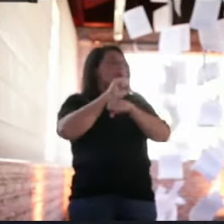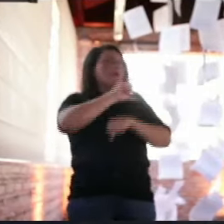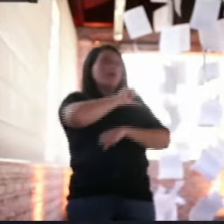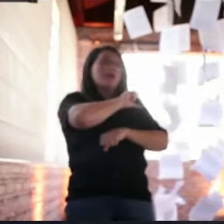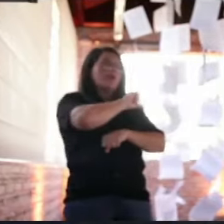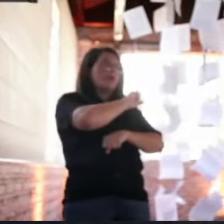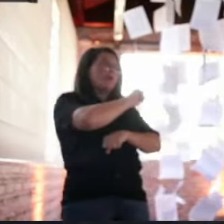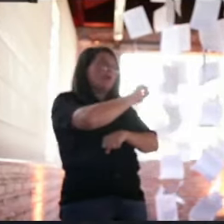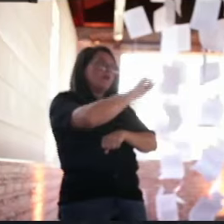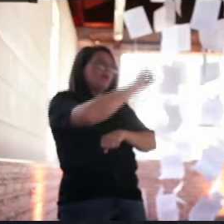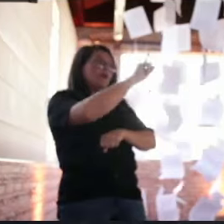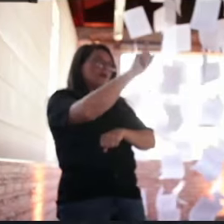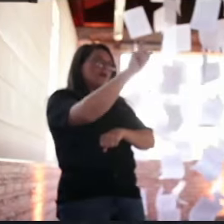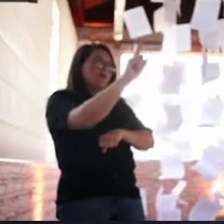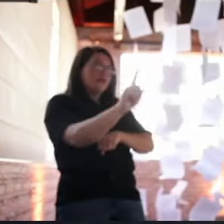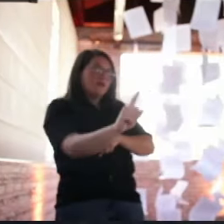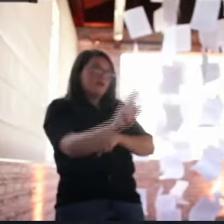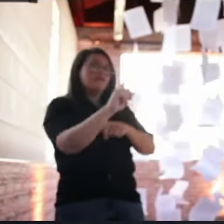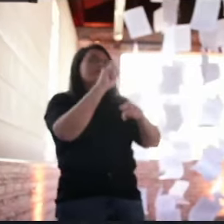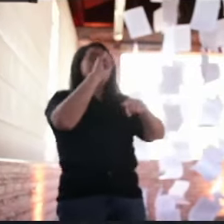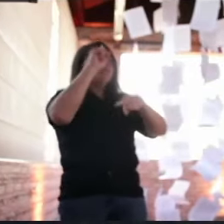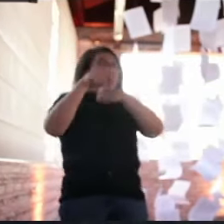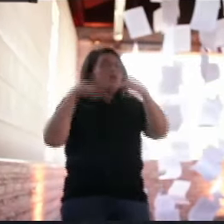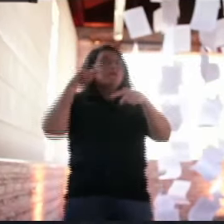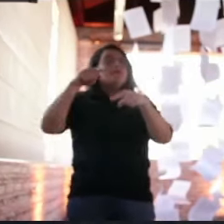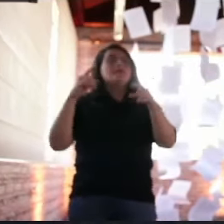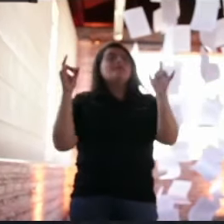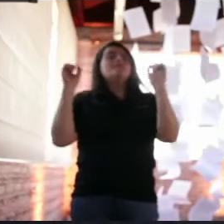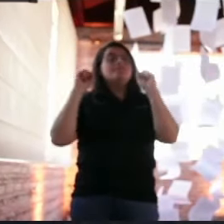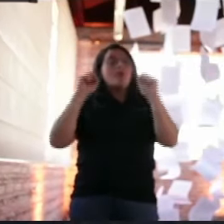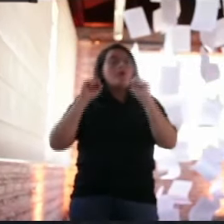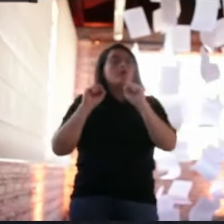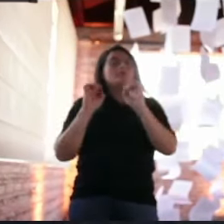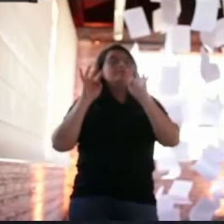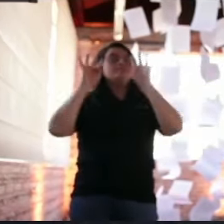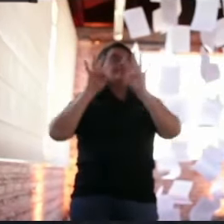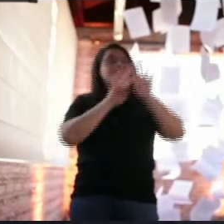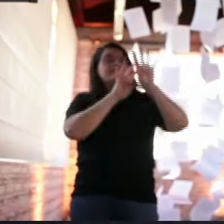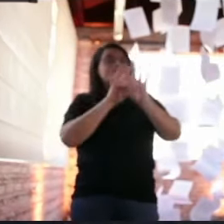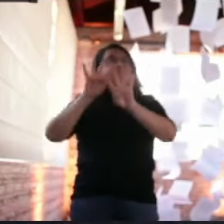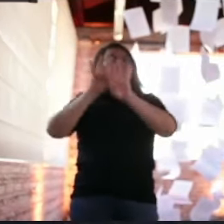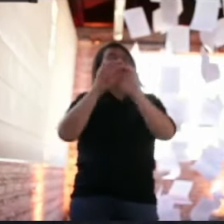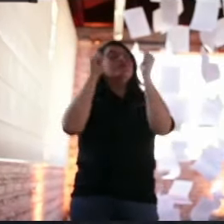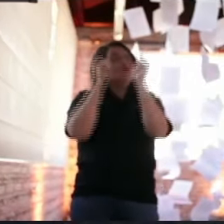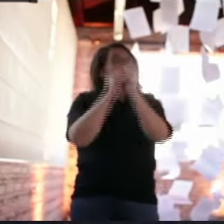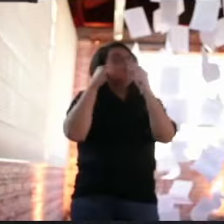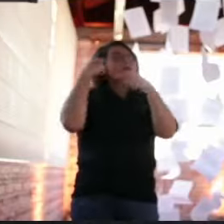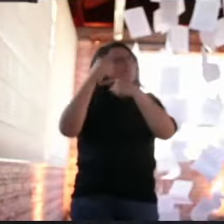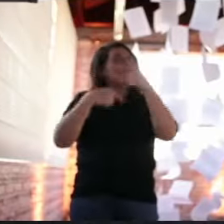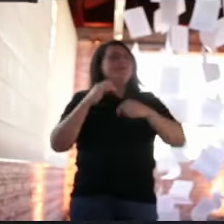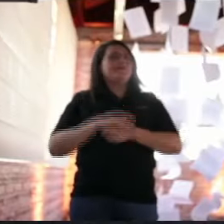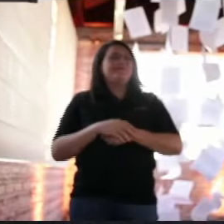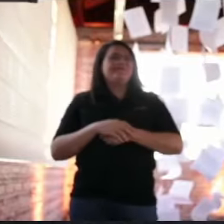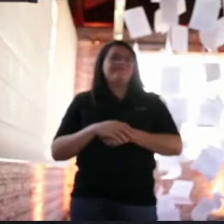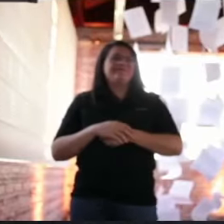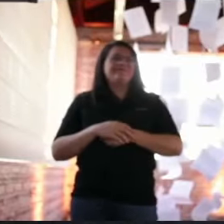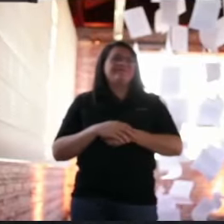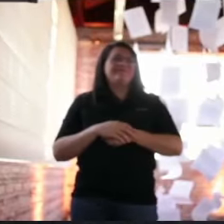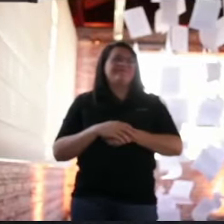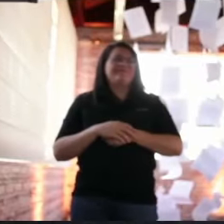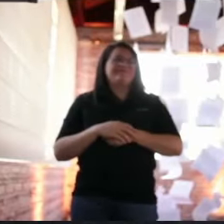eu atravesso aqui vocês levantam vai tentar e aí a gente por favor